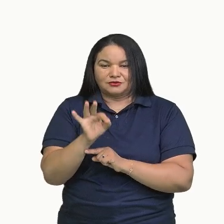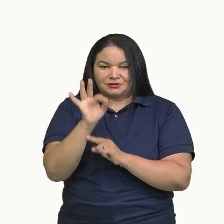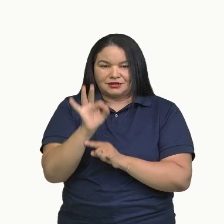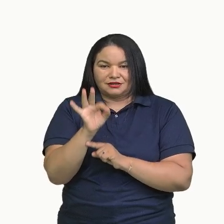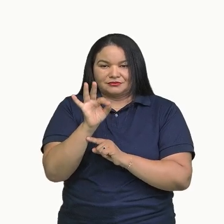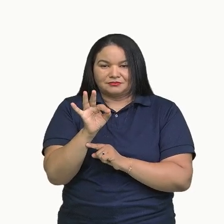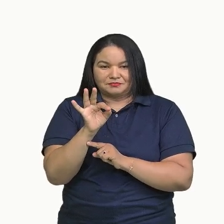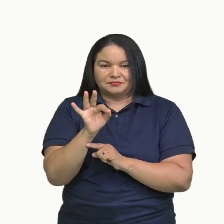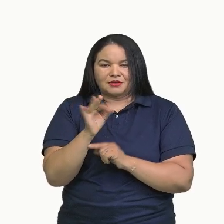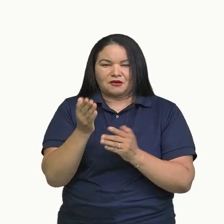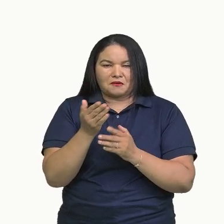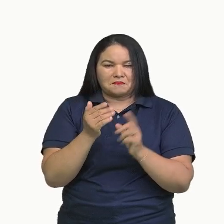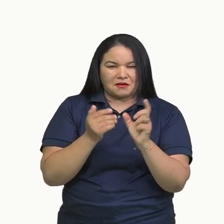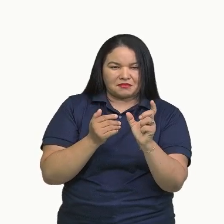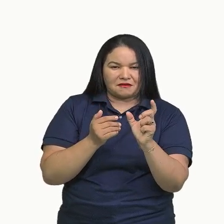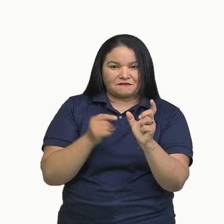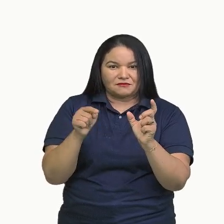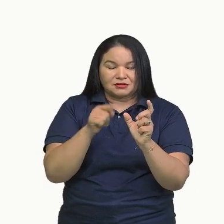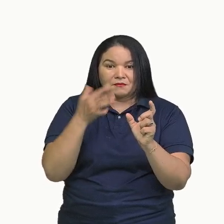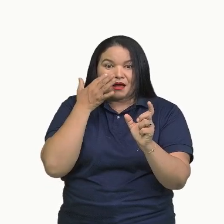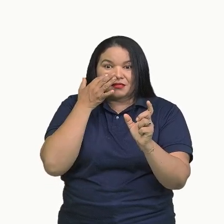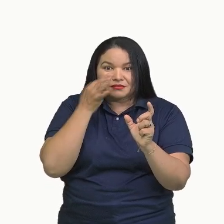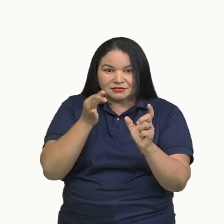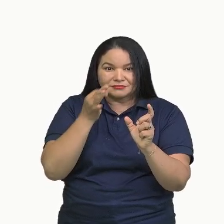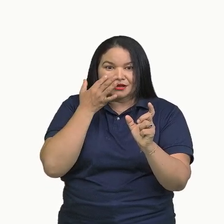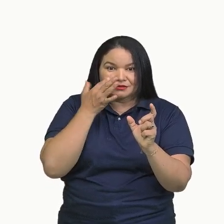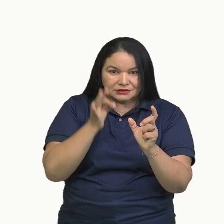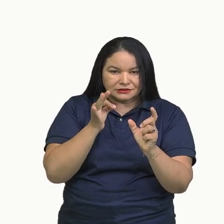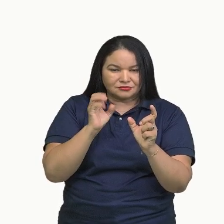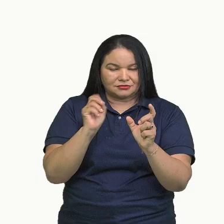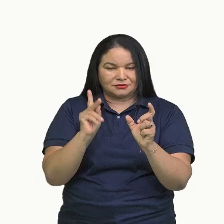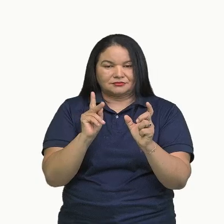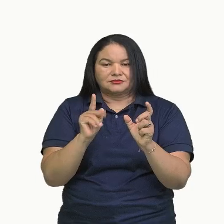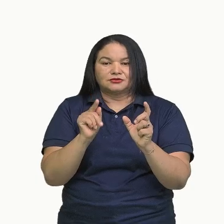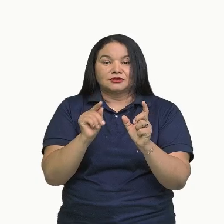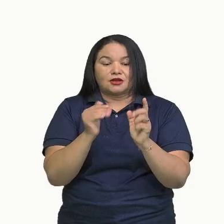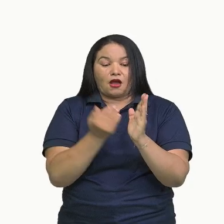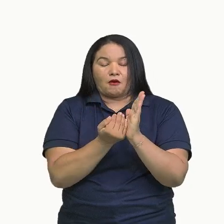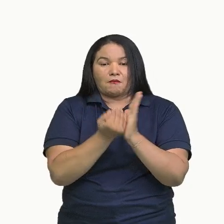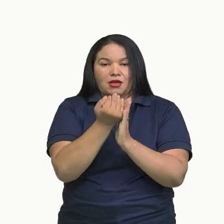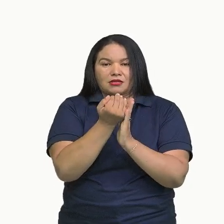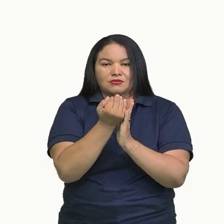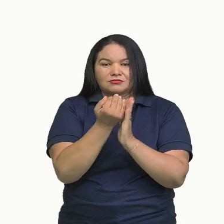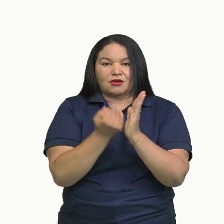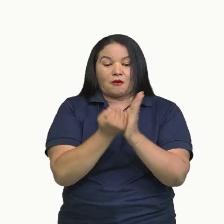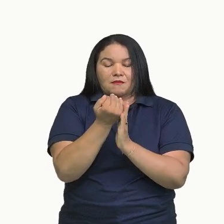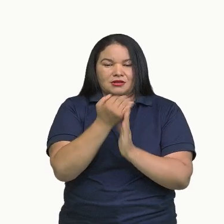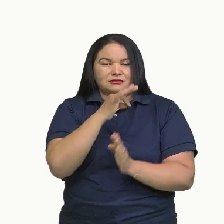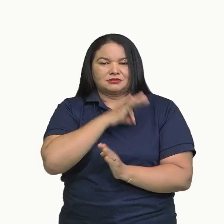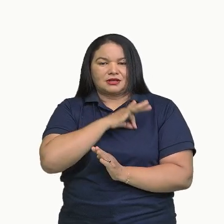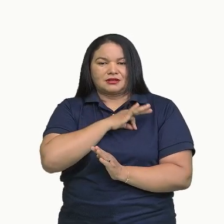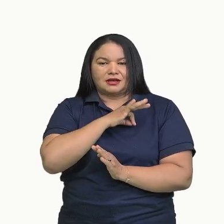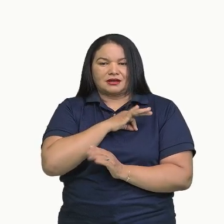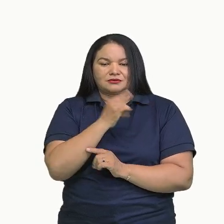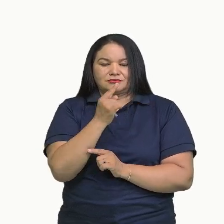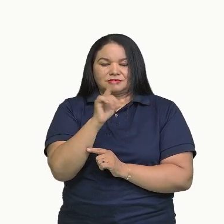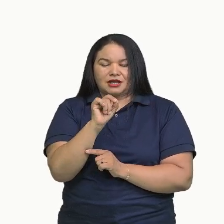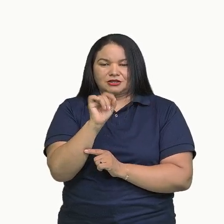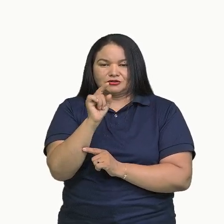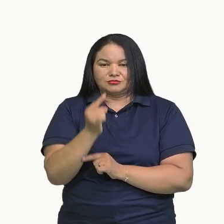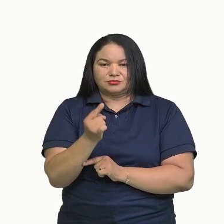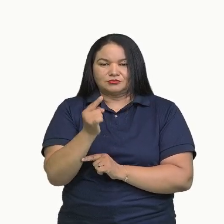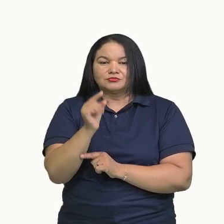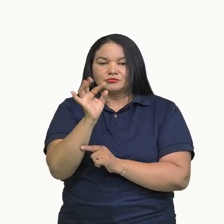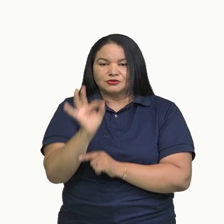existem palavras aqui que você não pode deixar passar despercebida, tá? Aumento salarial de 10%.